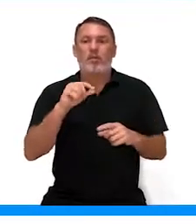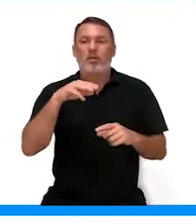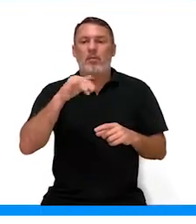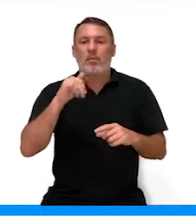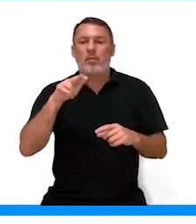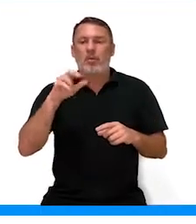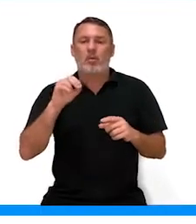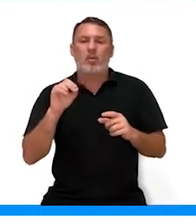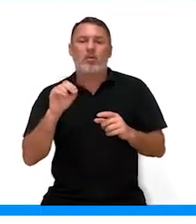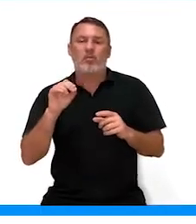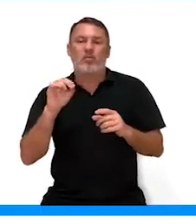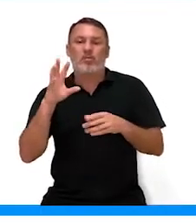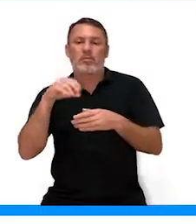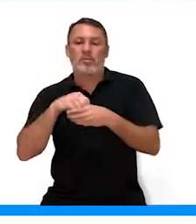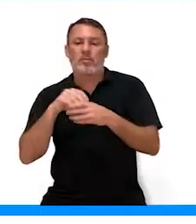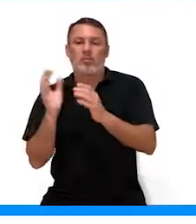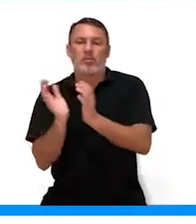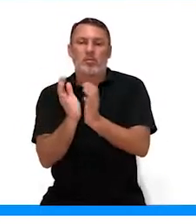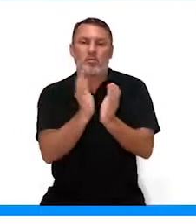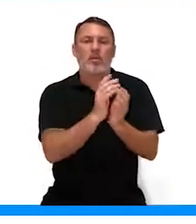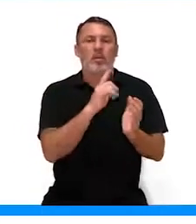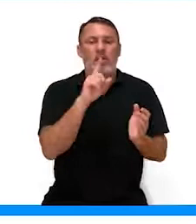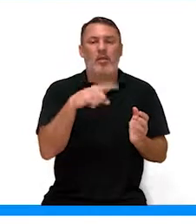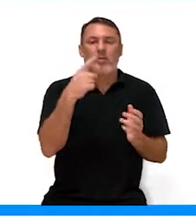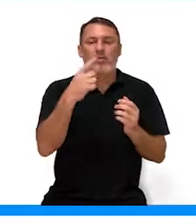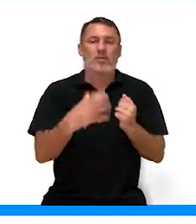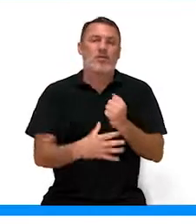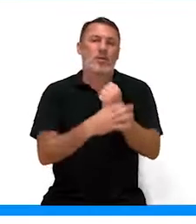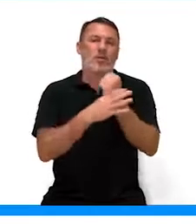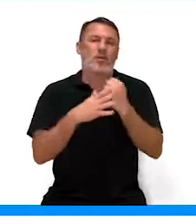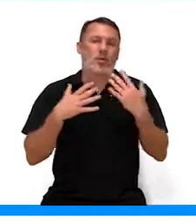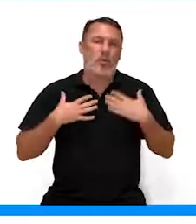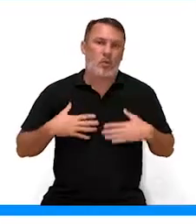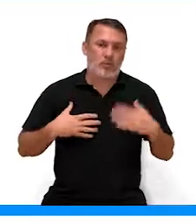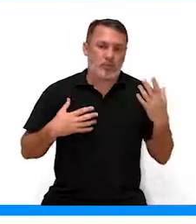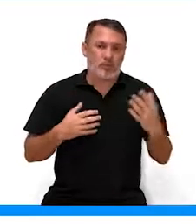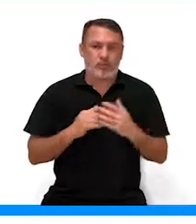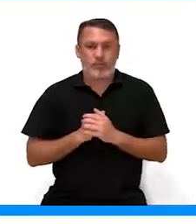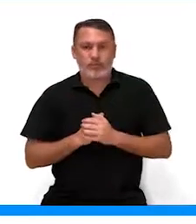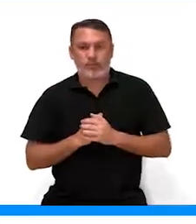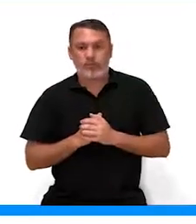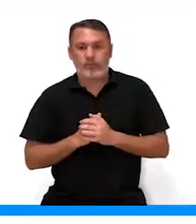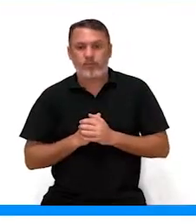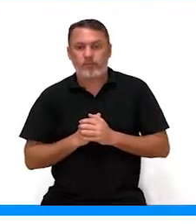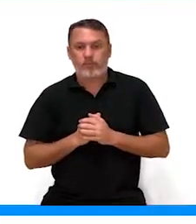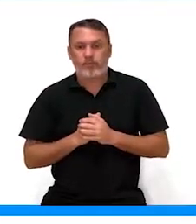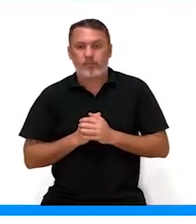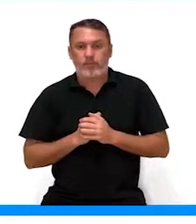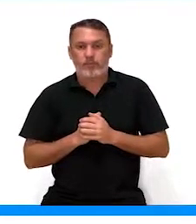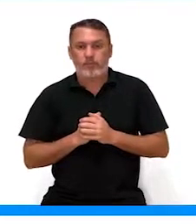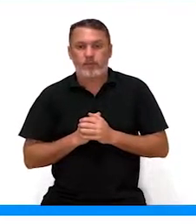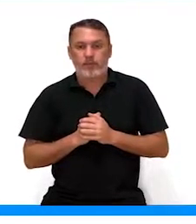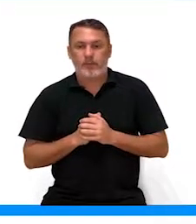barreira contra micro-organismos, fazendo parte, então, de uma das formas de proteção do nosso corpo.